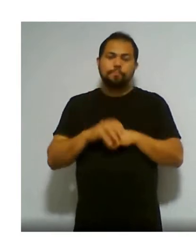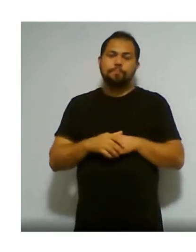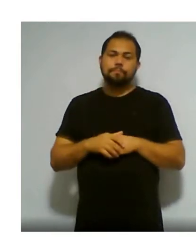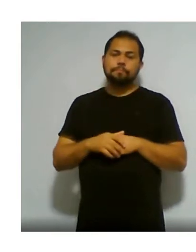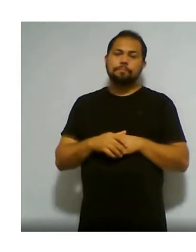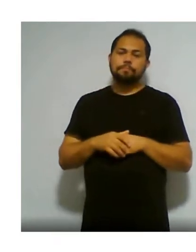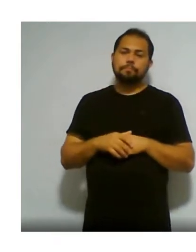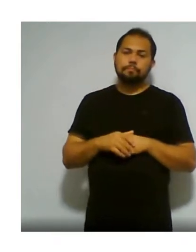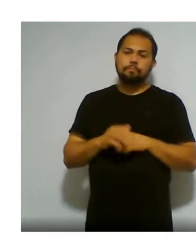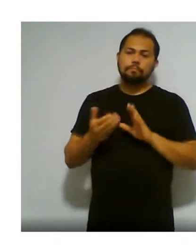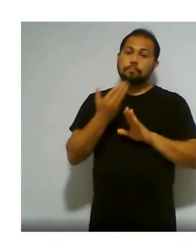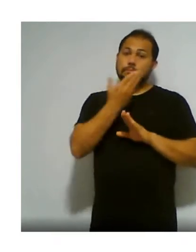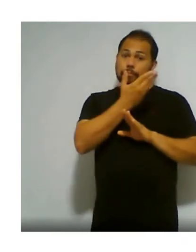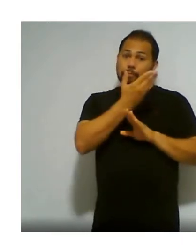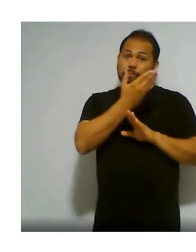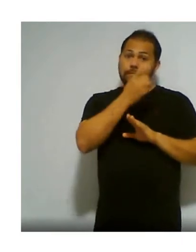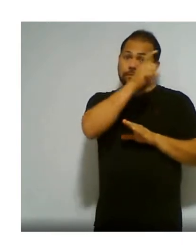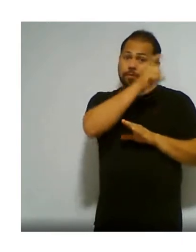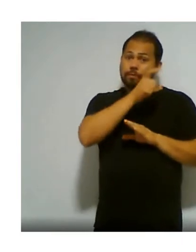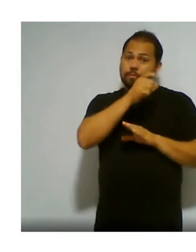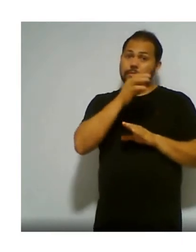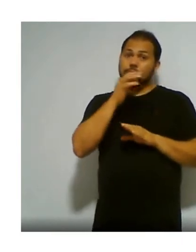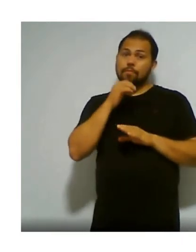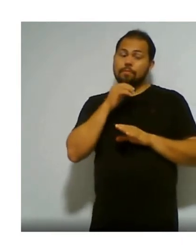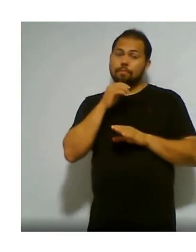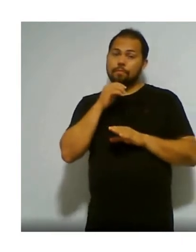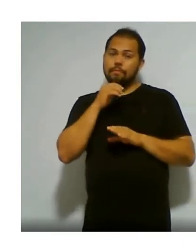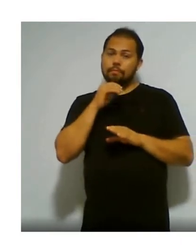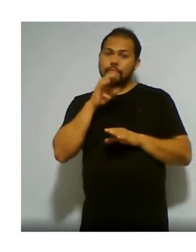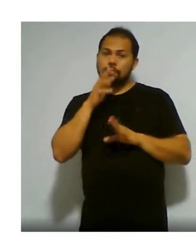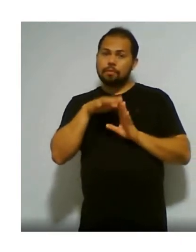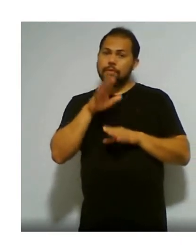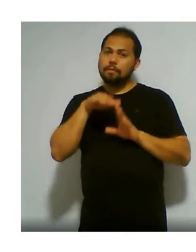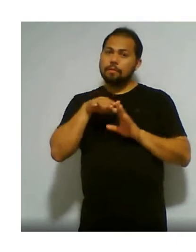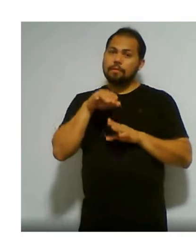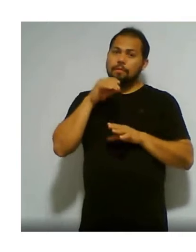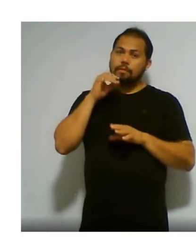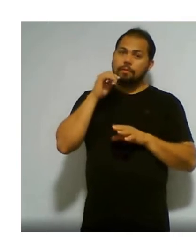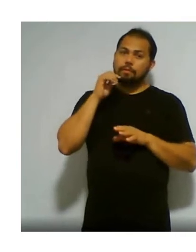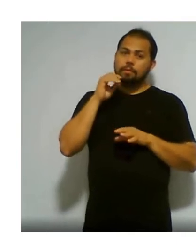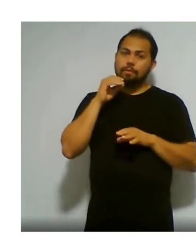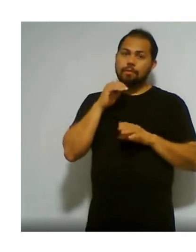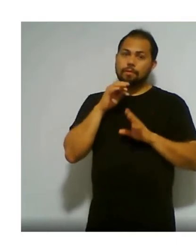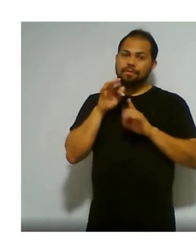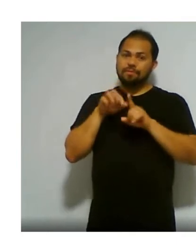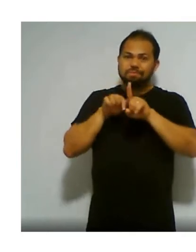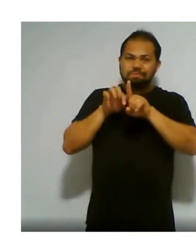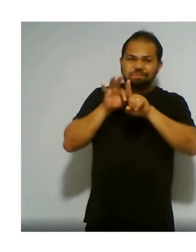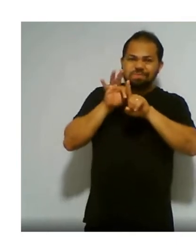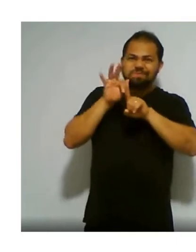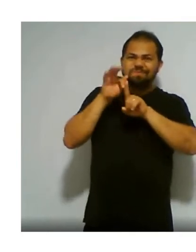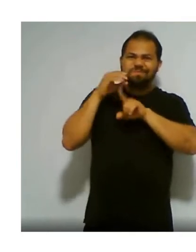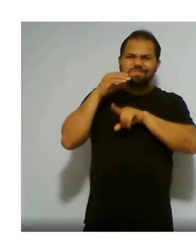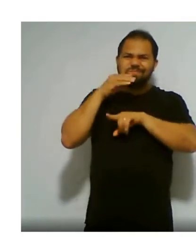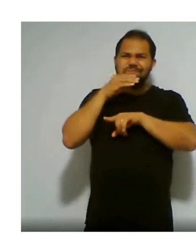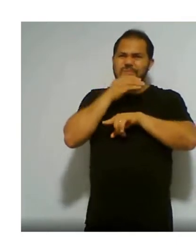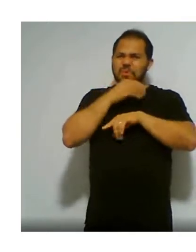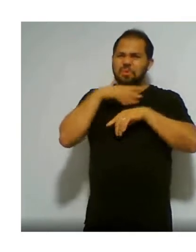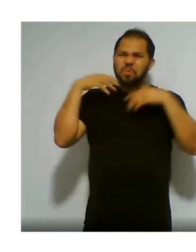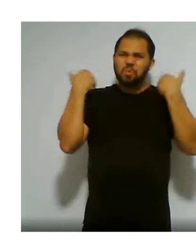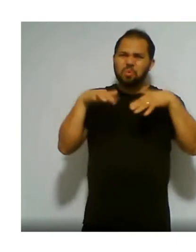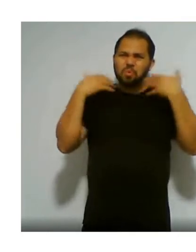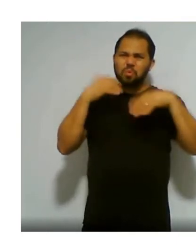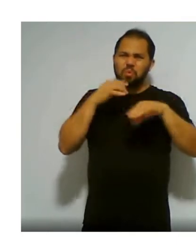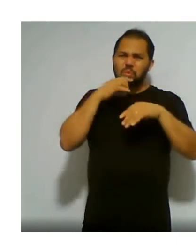Então aqui está frio, tá mais frio não, aqui tá menos quente e aqui está extremamente quente. Claro, o processador, o núcleo, é onde esquenta mais.